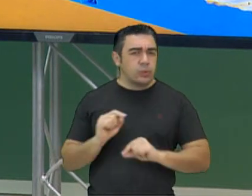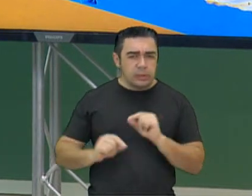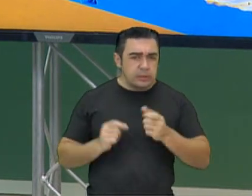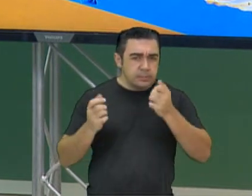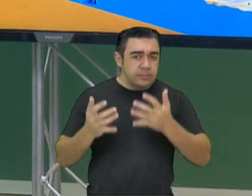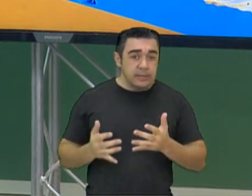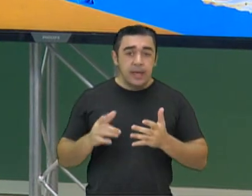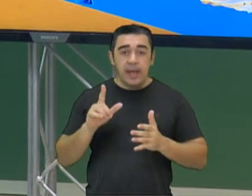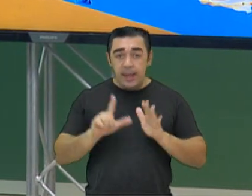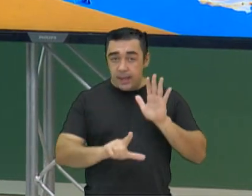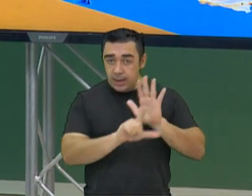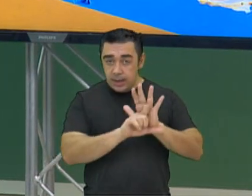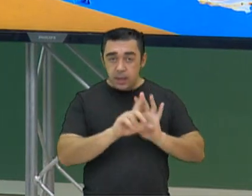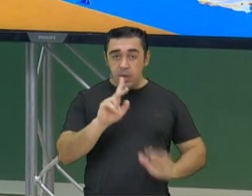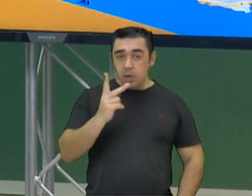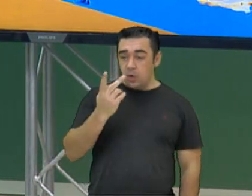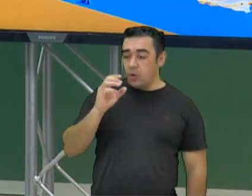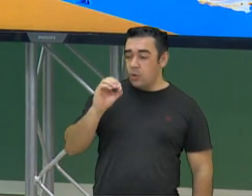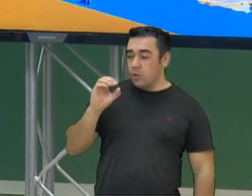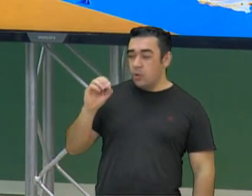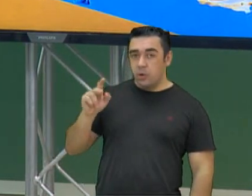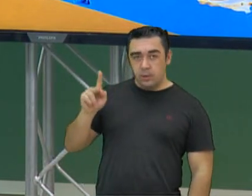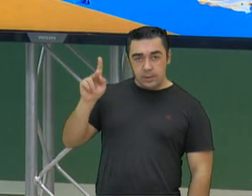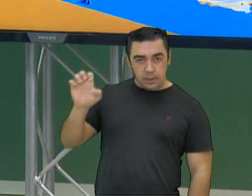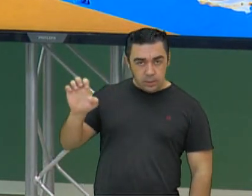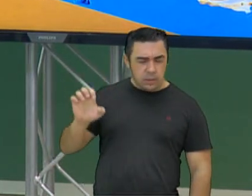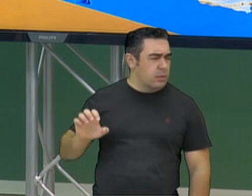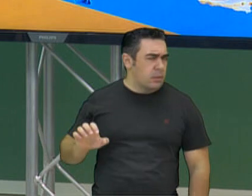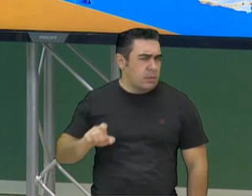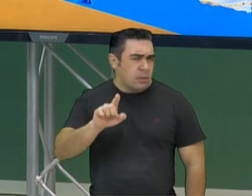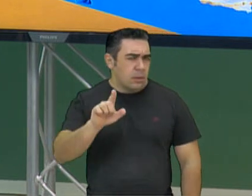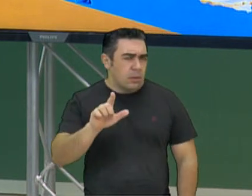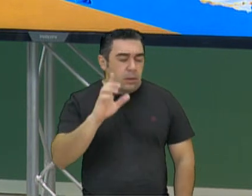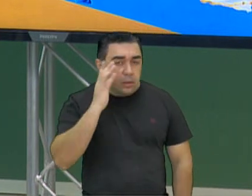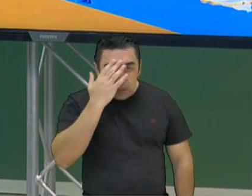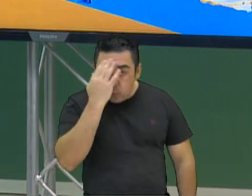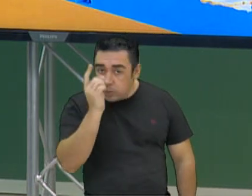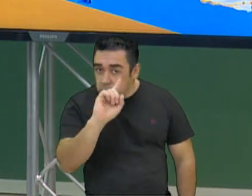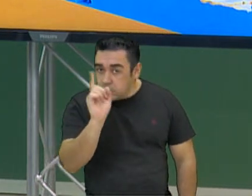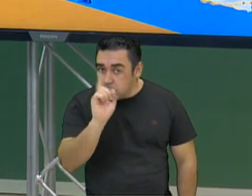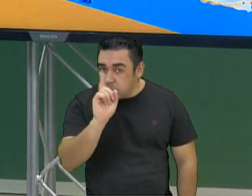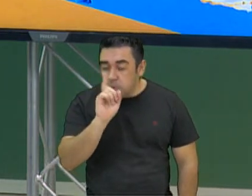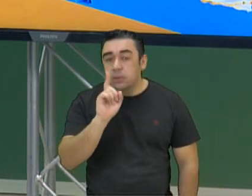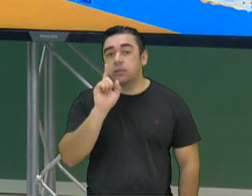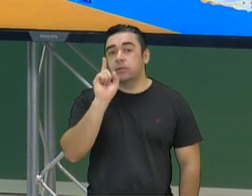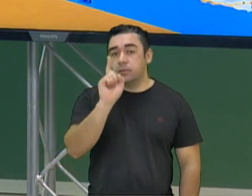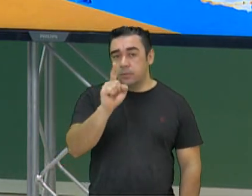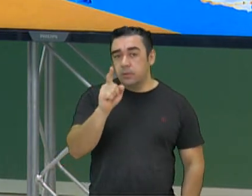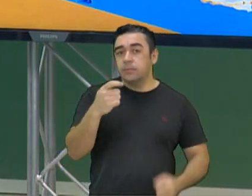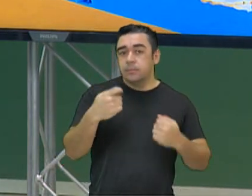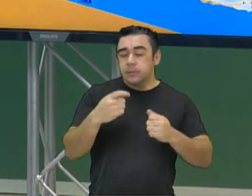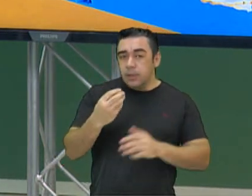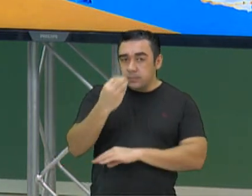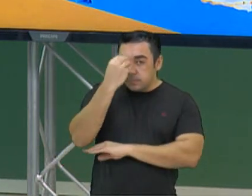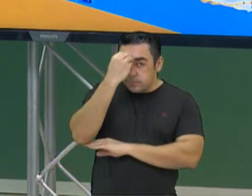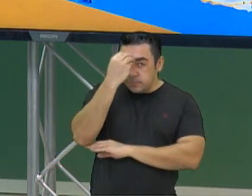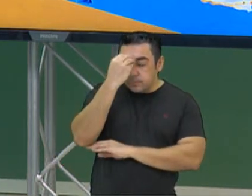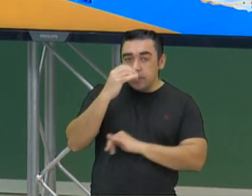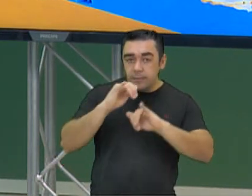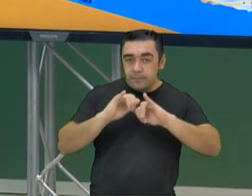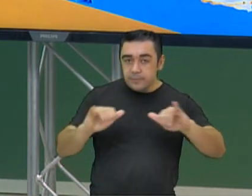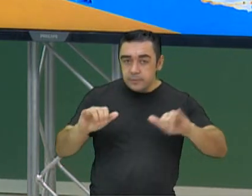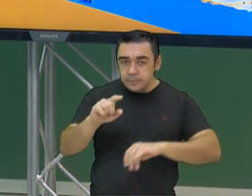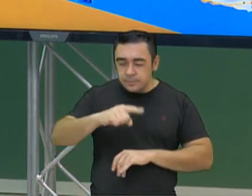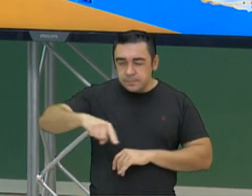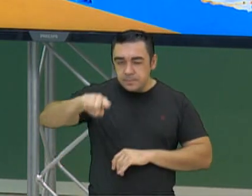a lei de Hooke. Pessoal, não esqueça de fazer algumas coisinhas aí antes disso, né? Nossos recadinhos aí.